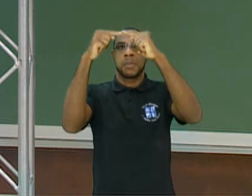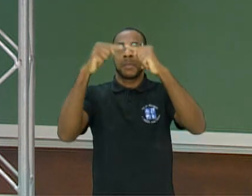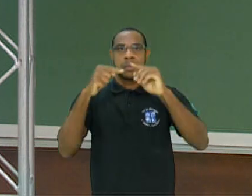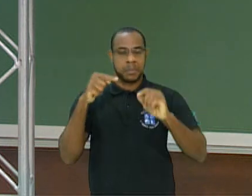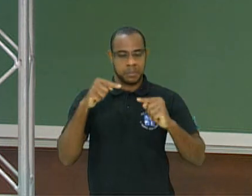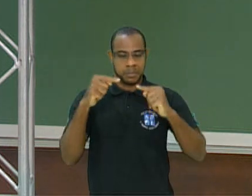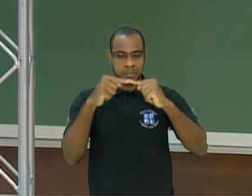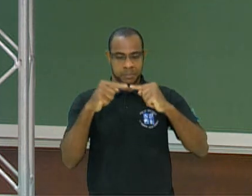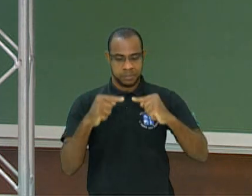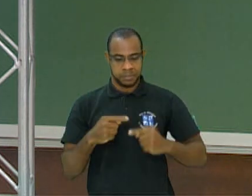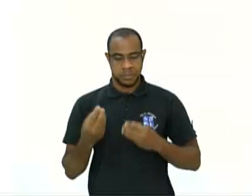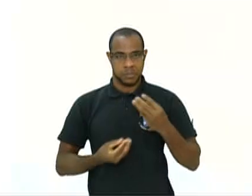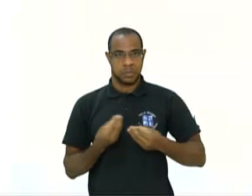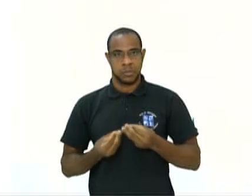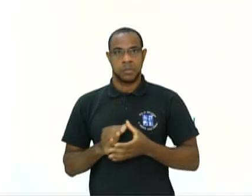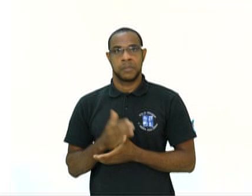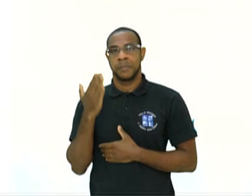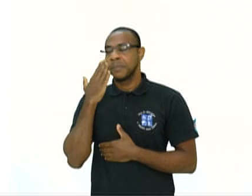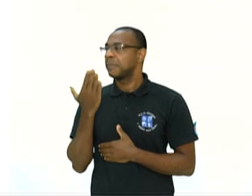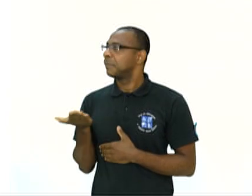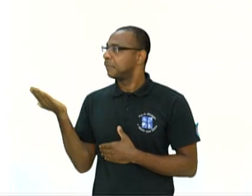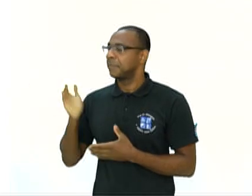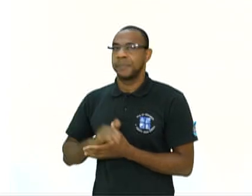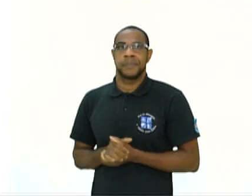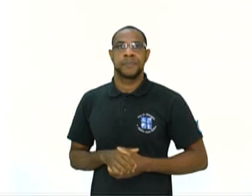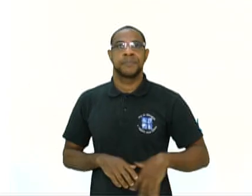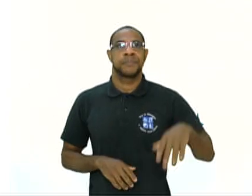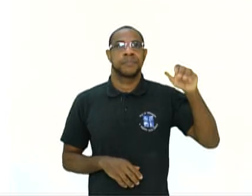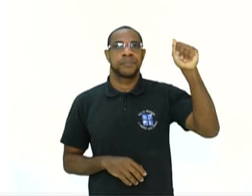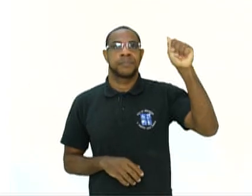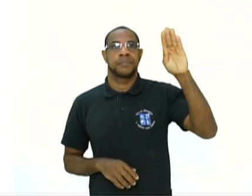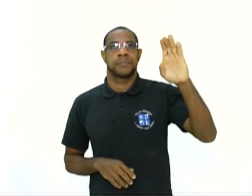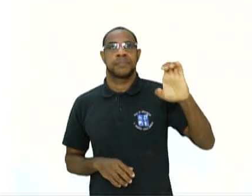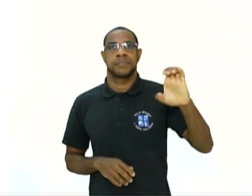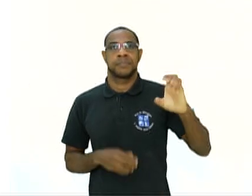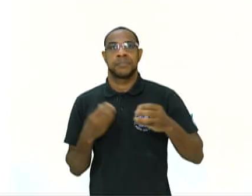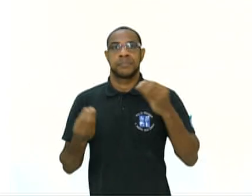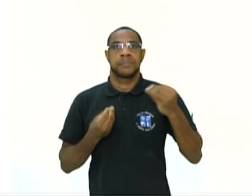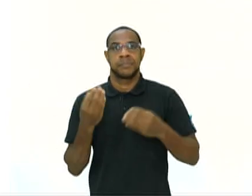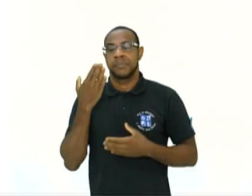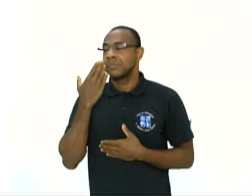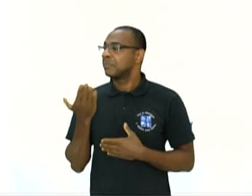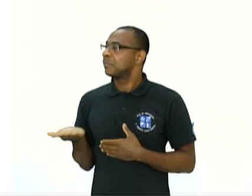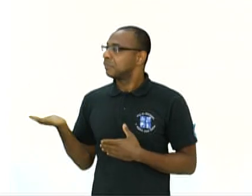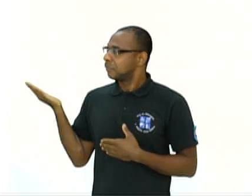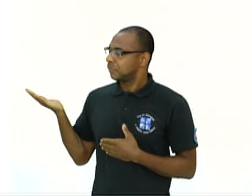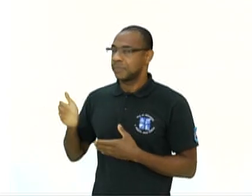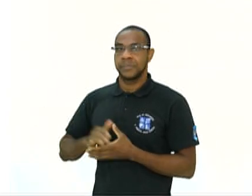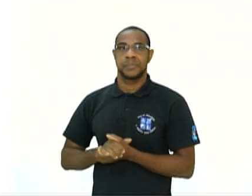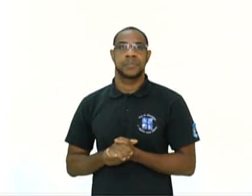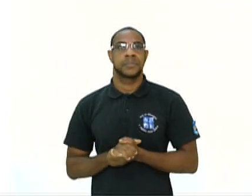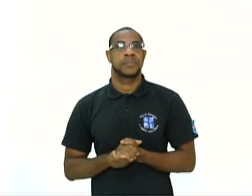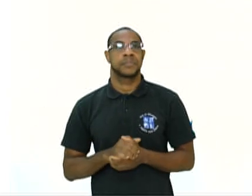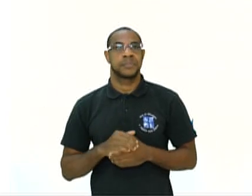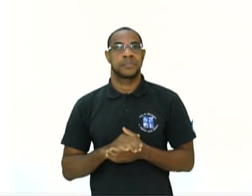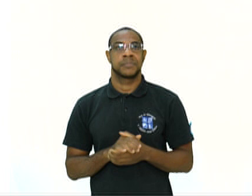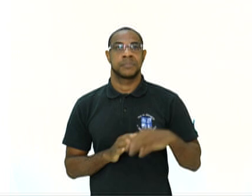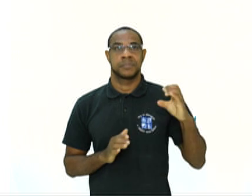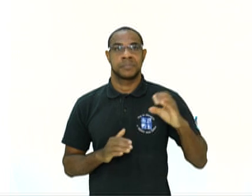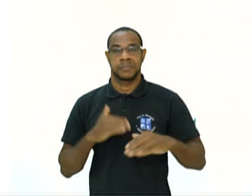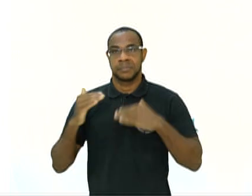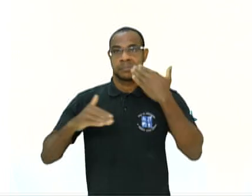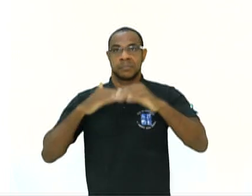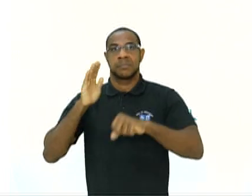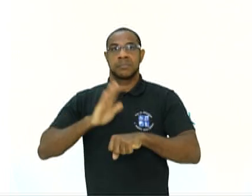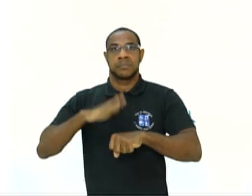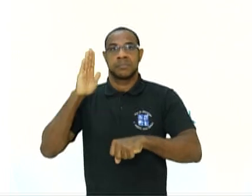escravo, letra A. He was inventor and, foi inventor e. He devised over, desenvolveu